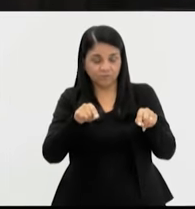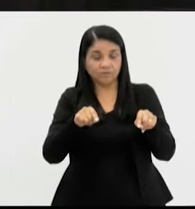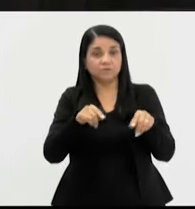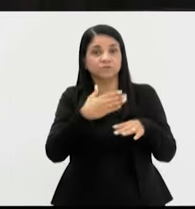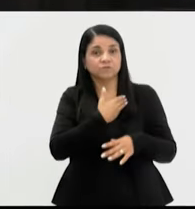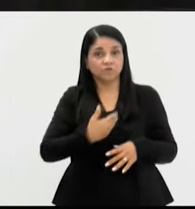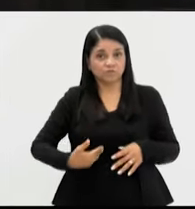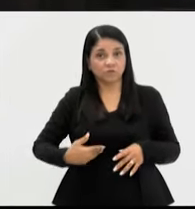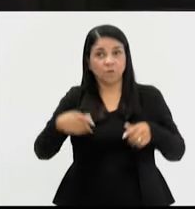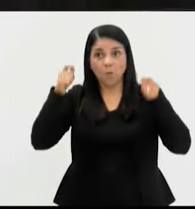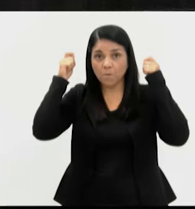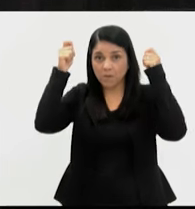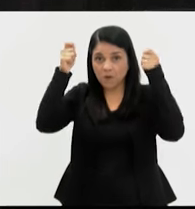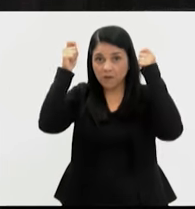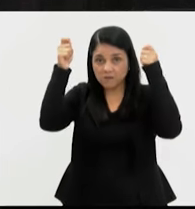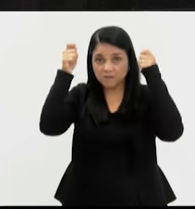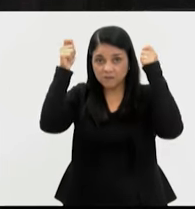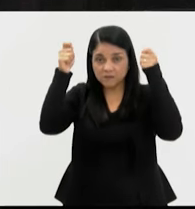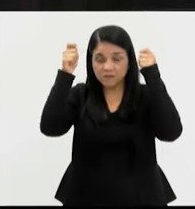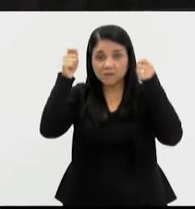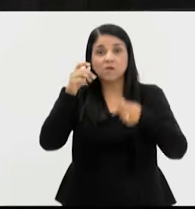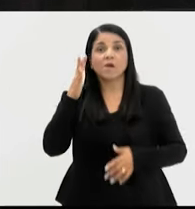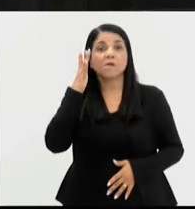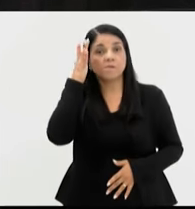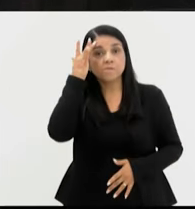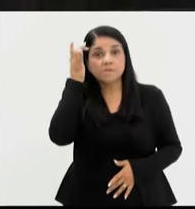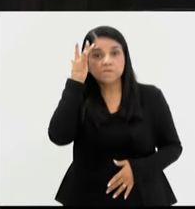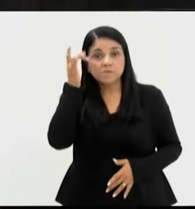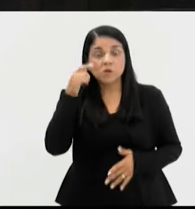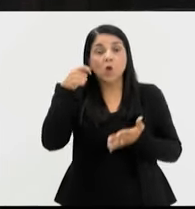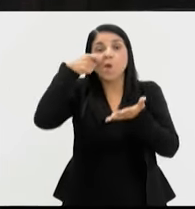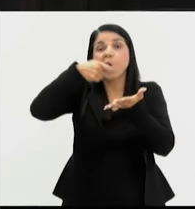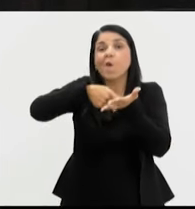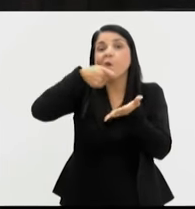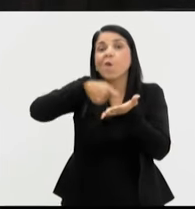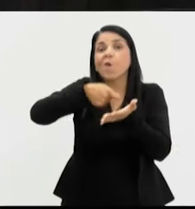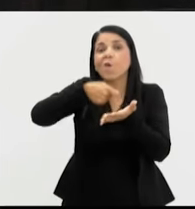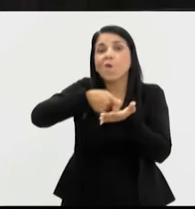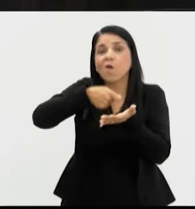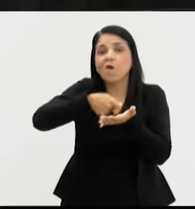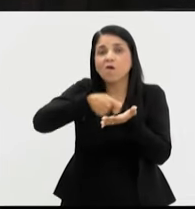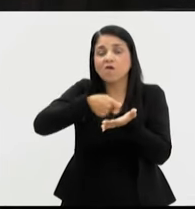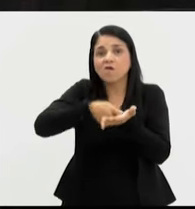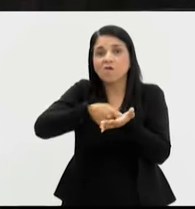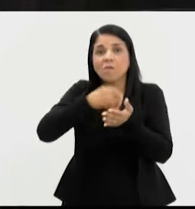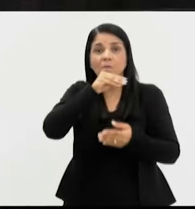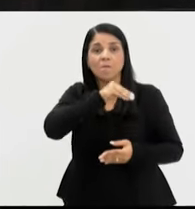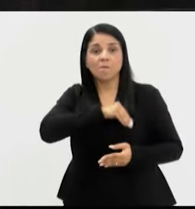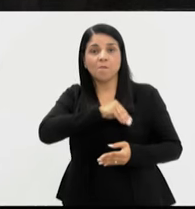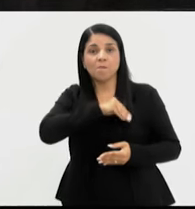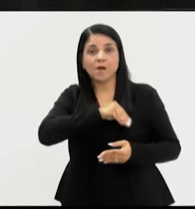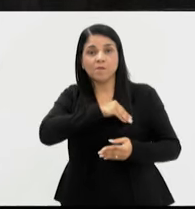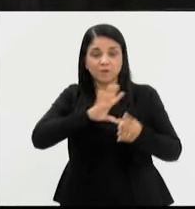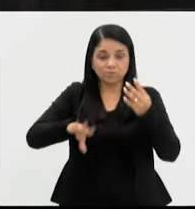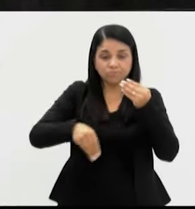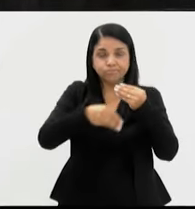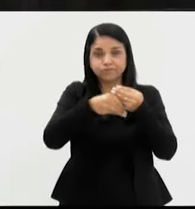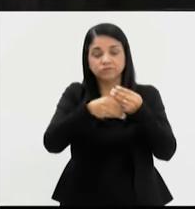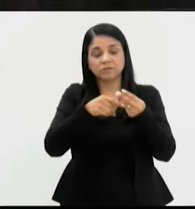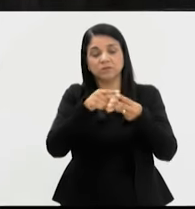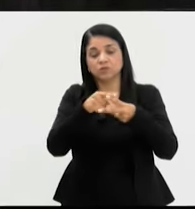manifestação amanhã exatamente cobrando o pagamento das duas